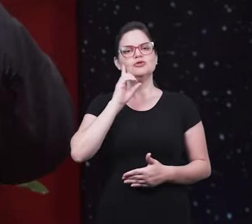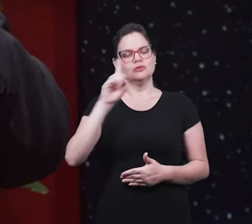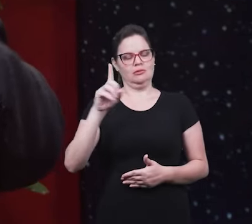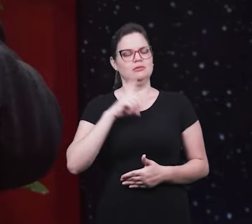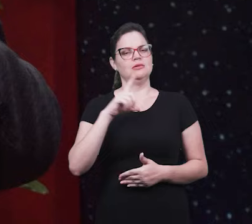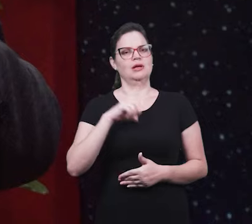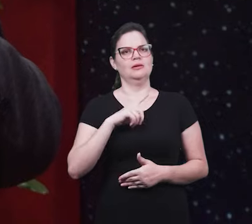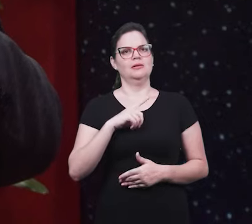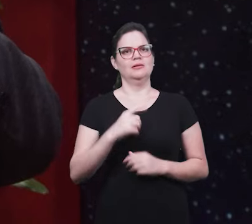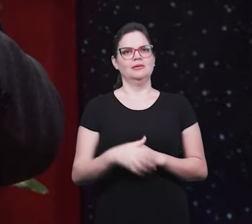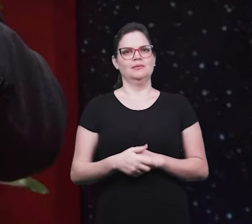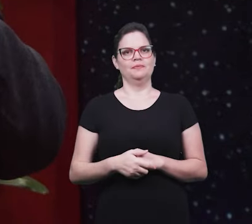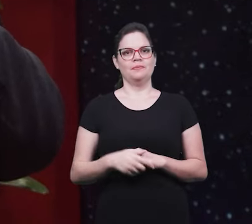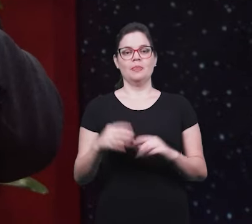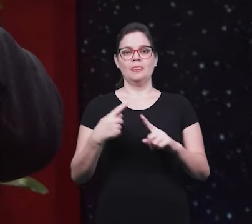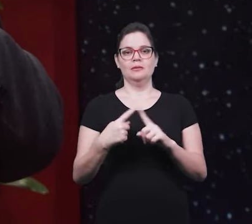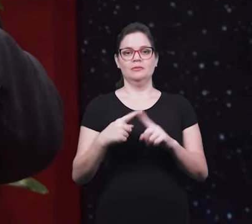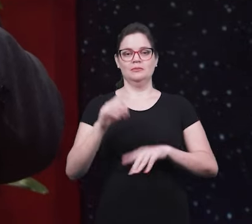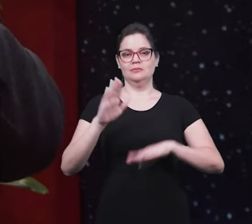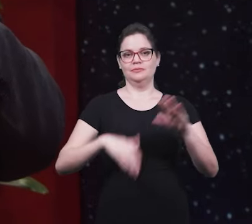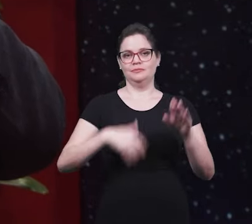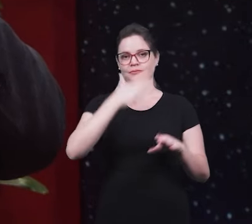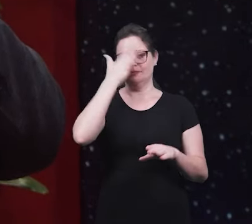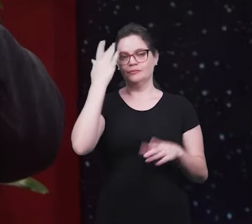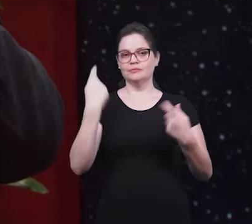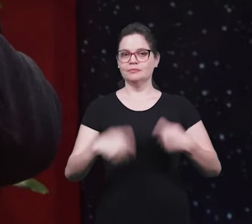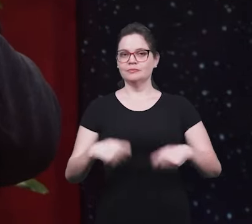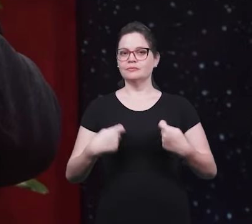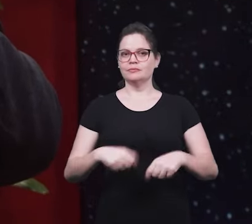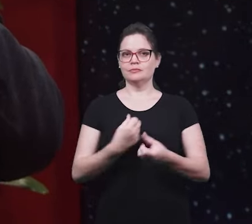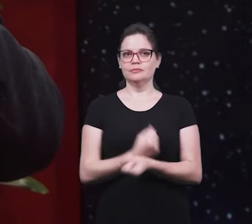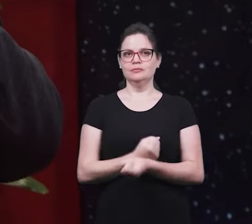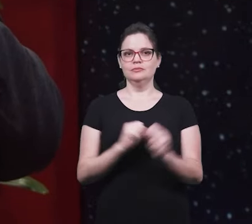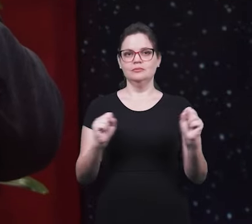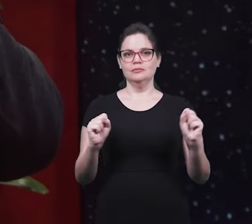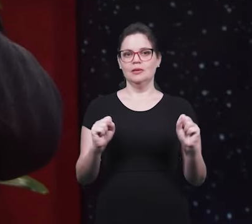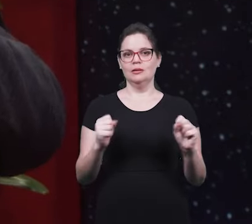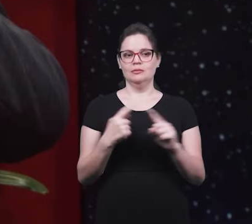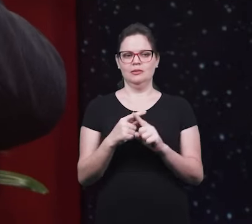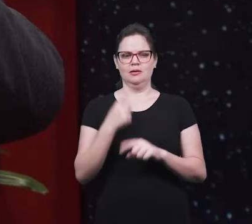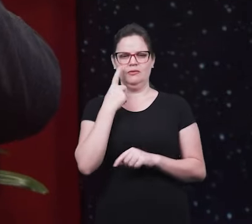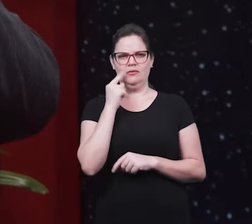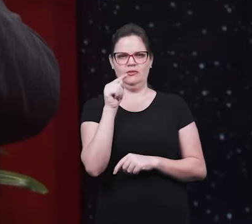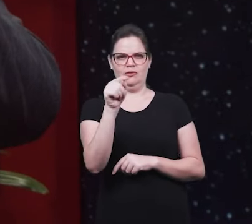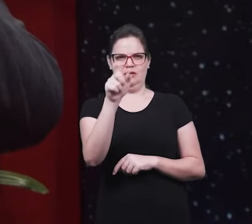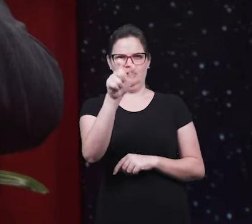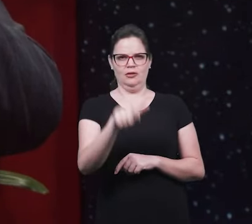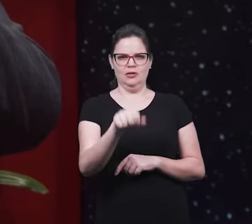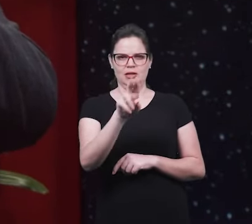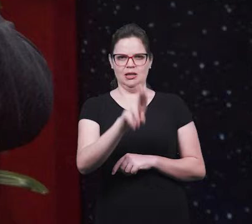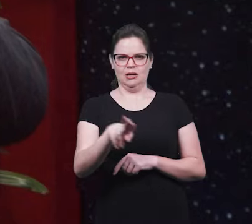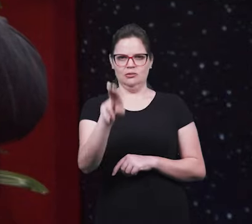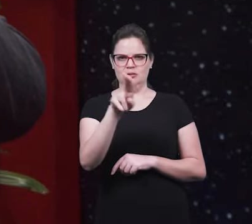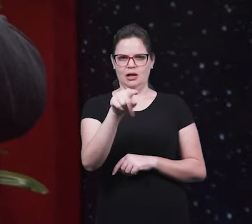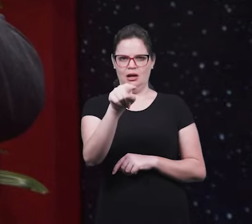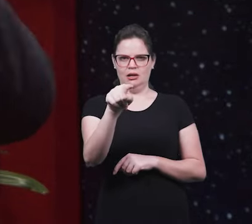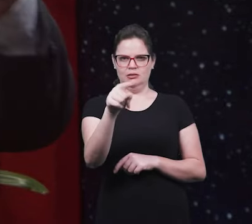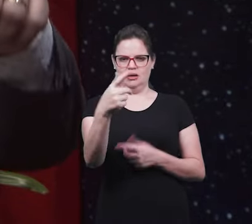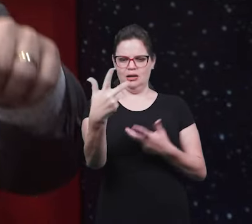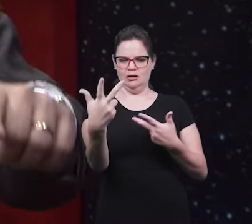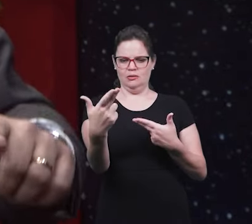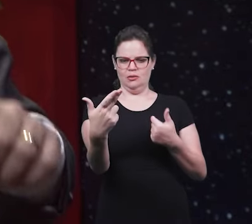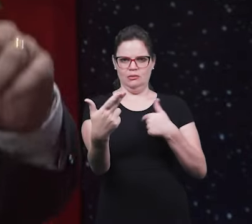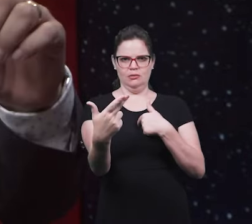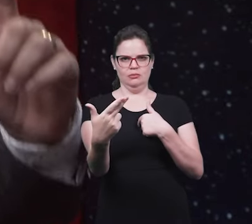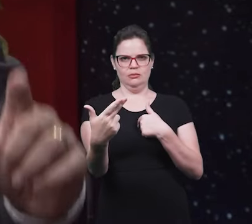na pessoa uma questão que ela precisa de uma libertação, quando ela acha que quem está sendo usado pelo Senhor é